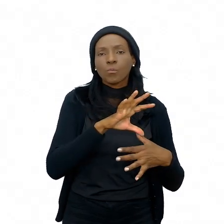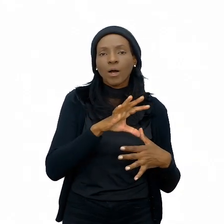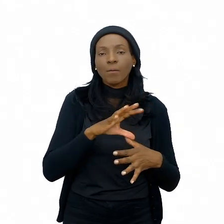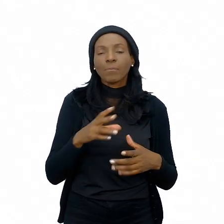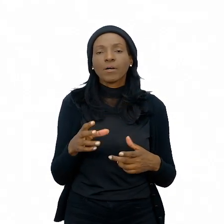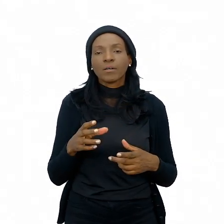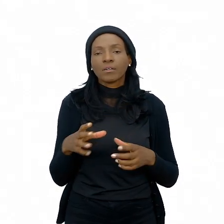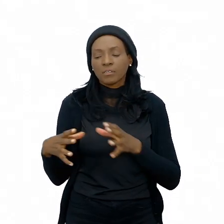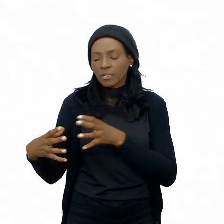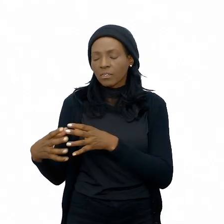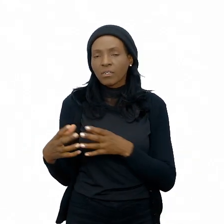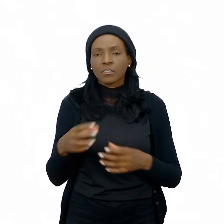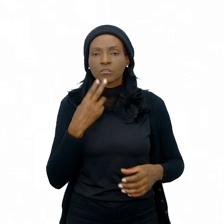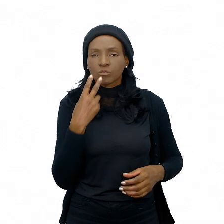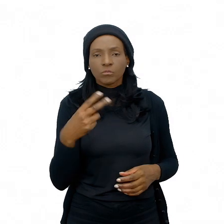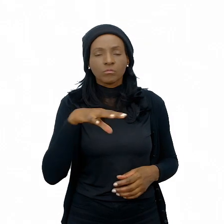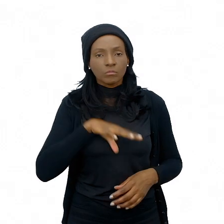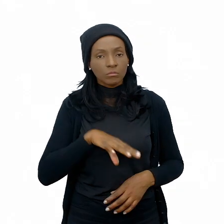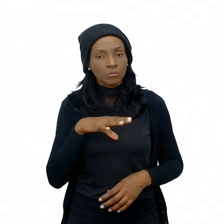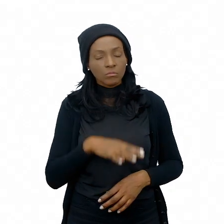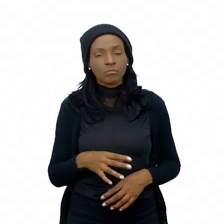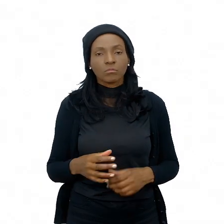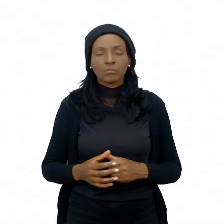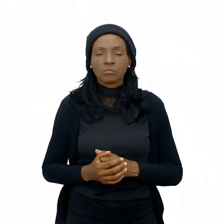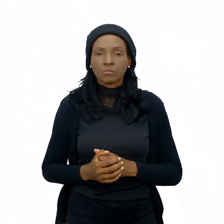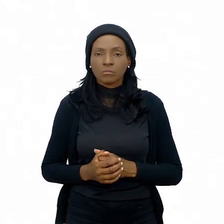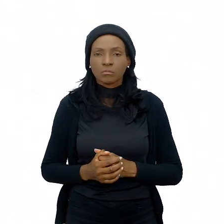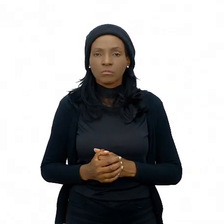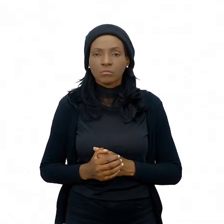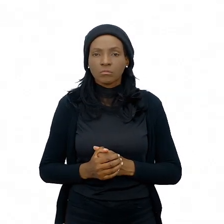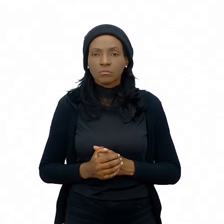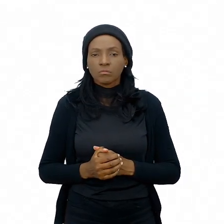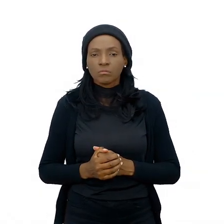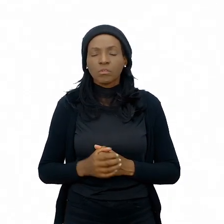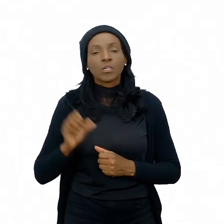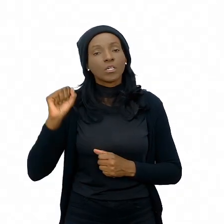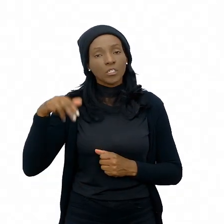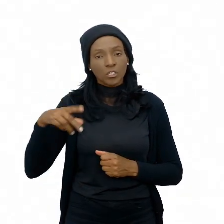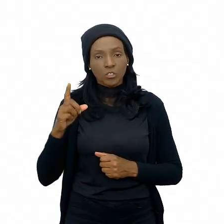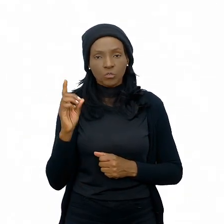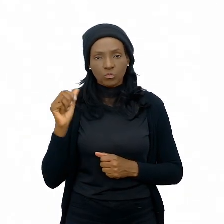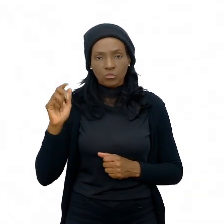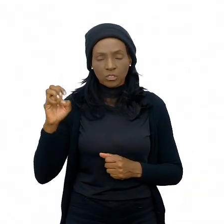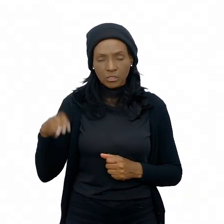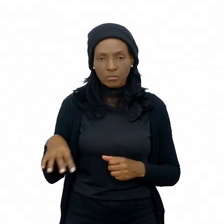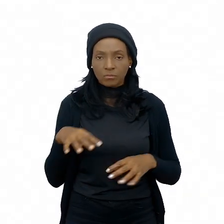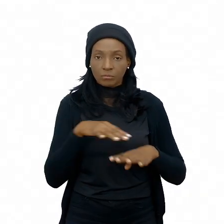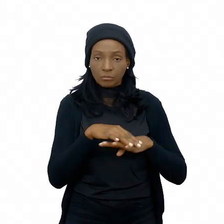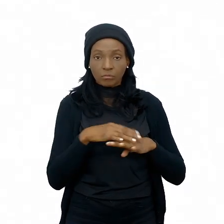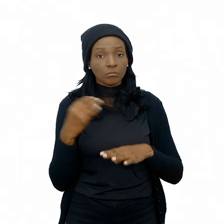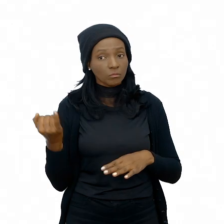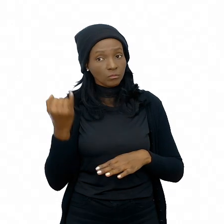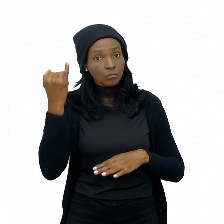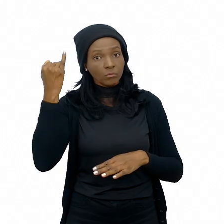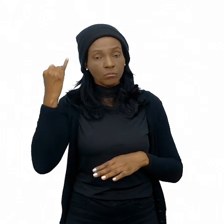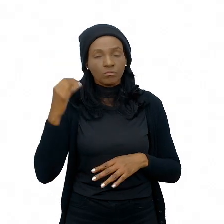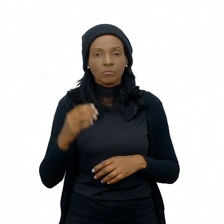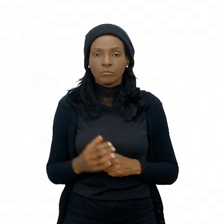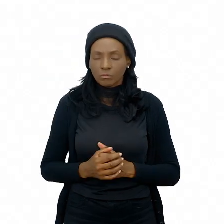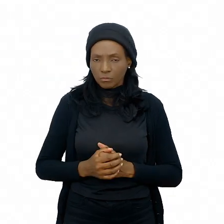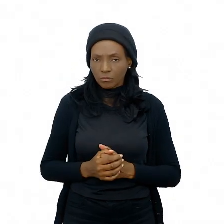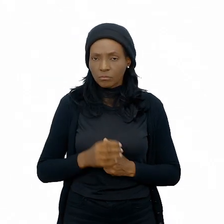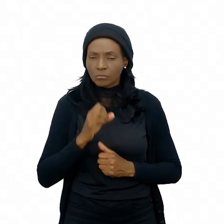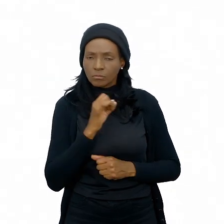língua portuguesa. No caso da sondagem de matemática, é importante que, enquanto